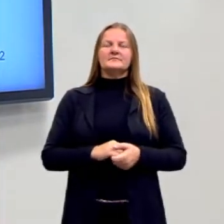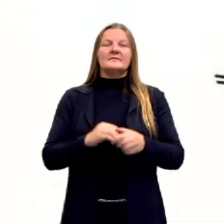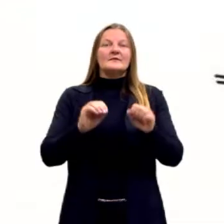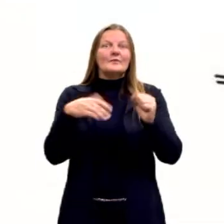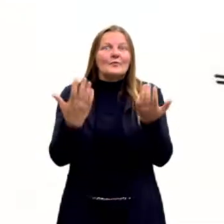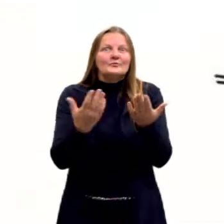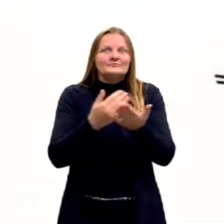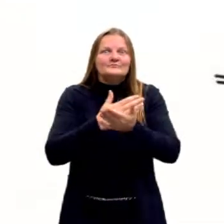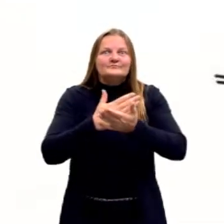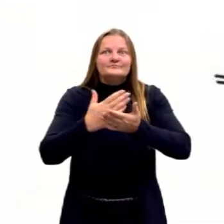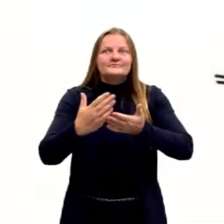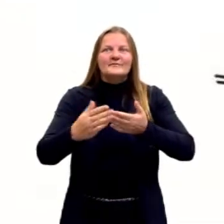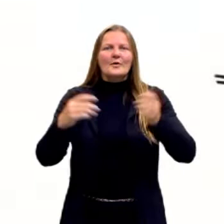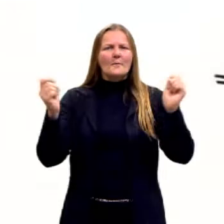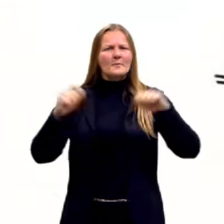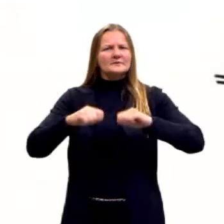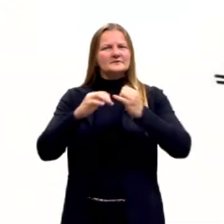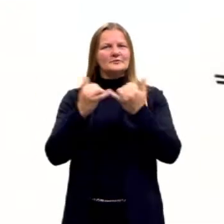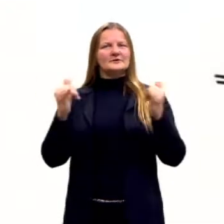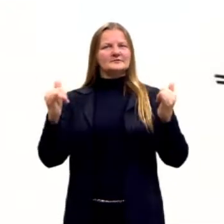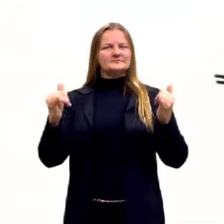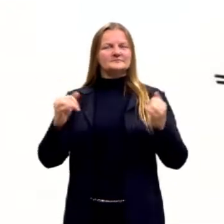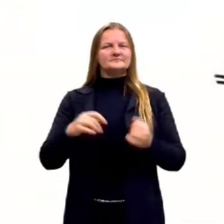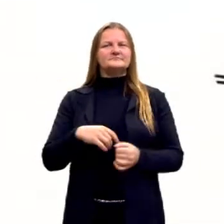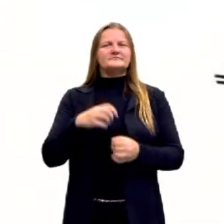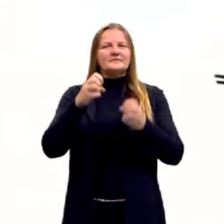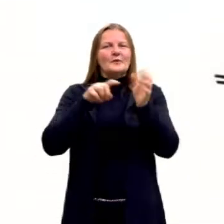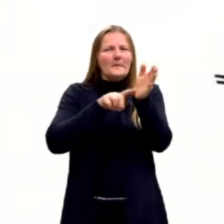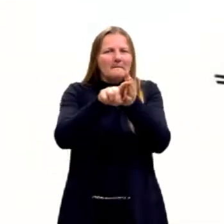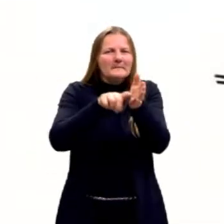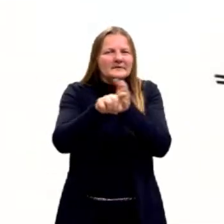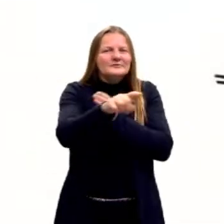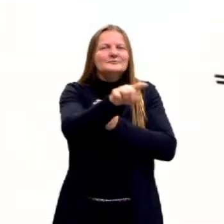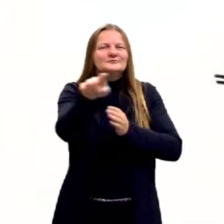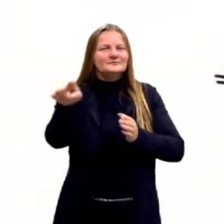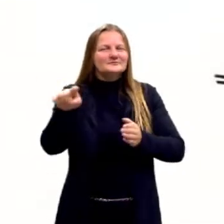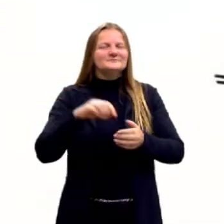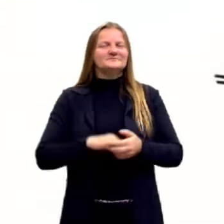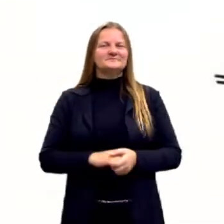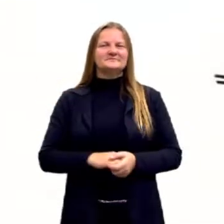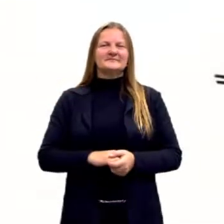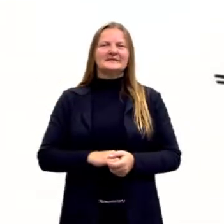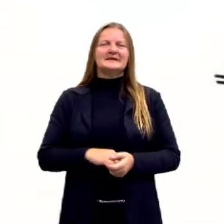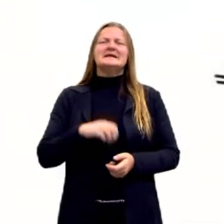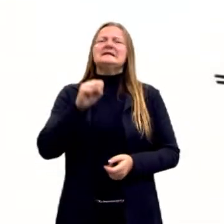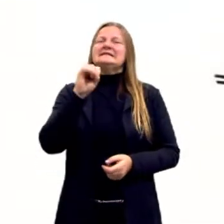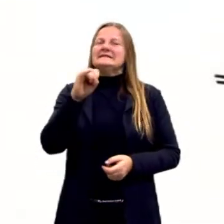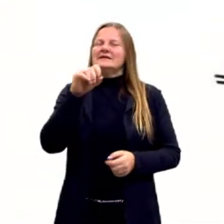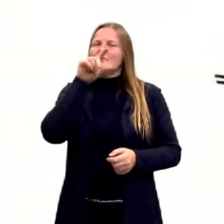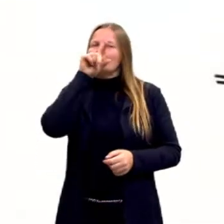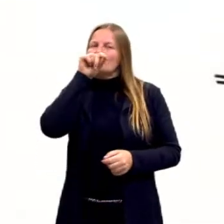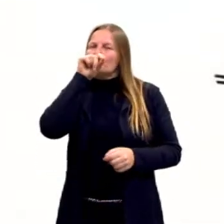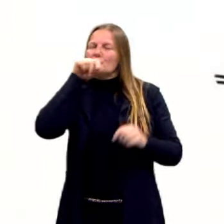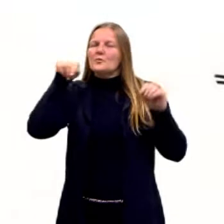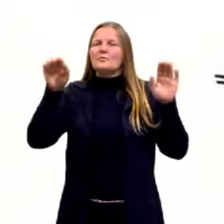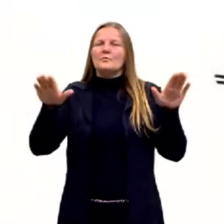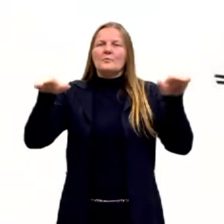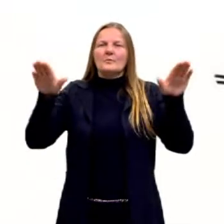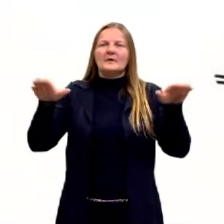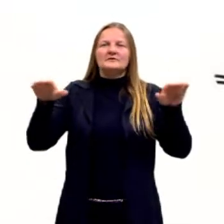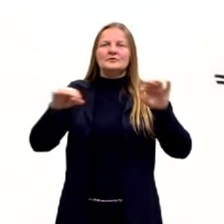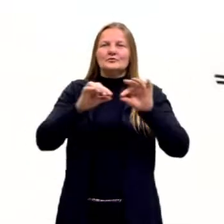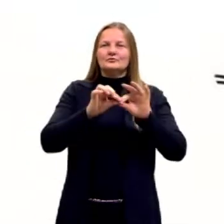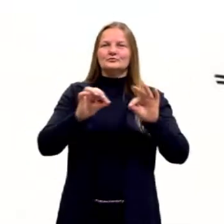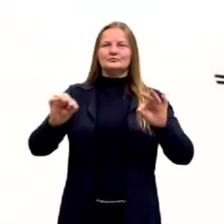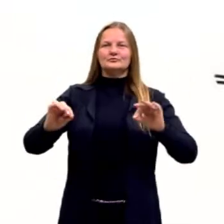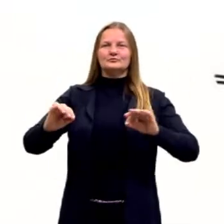para iniciar essa questão do potencial elétrico vou fazer uma pergunta para vocês né se um pássaro ele pousar em uma